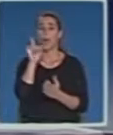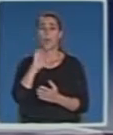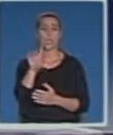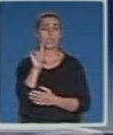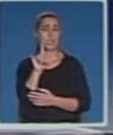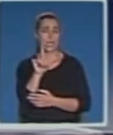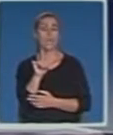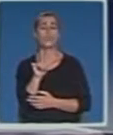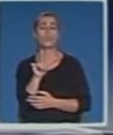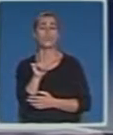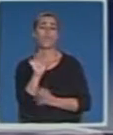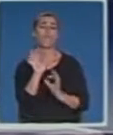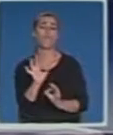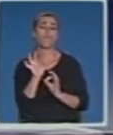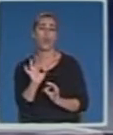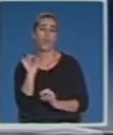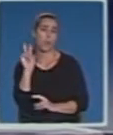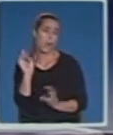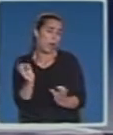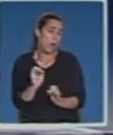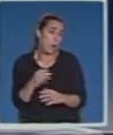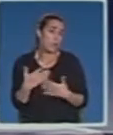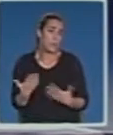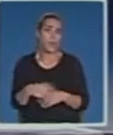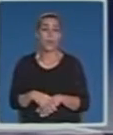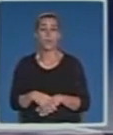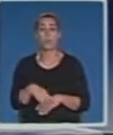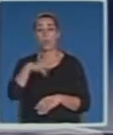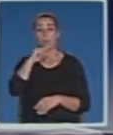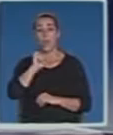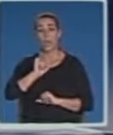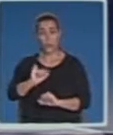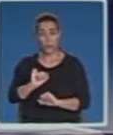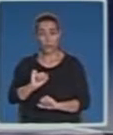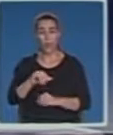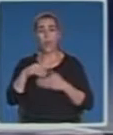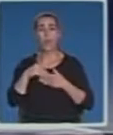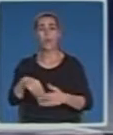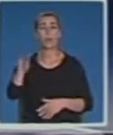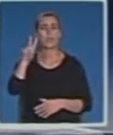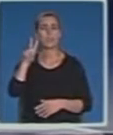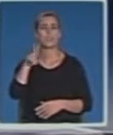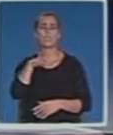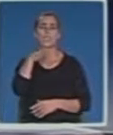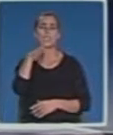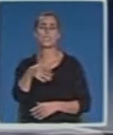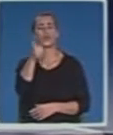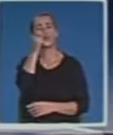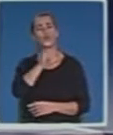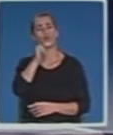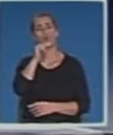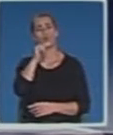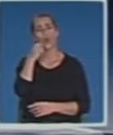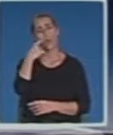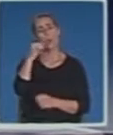16 não for favorável ao PSD. Na sua terra natal, o líder do PSD definiu os Açores como uma